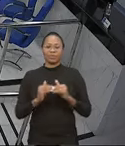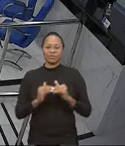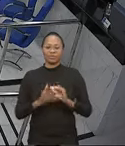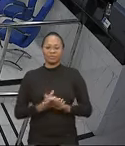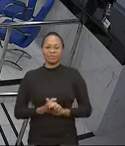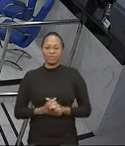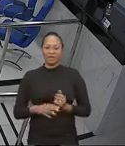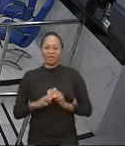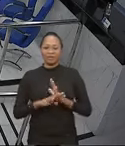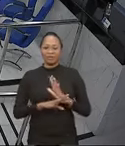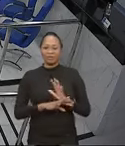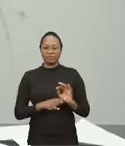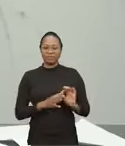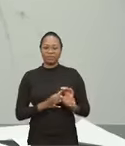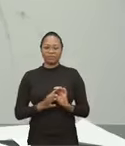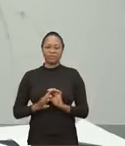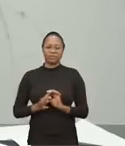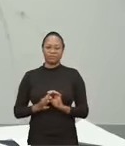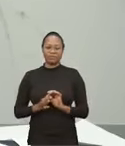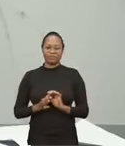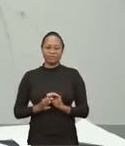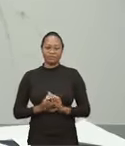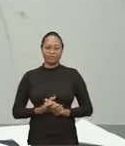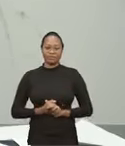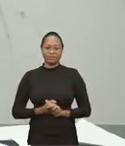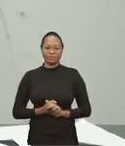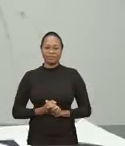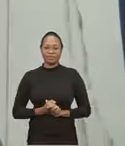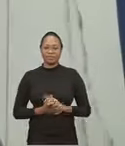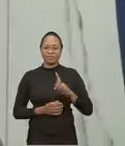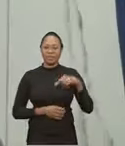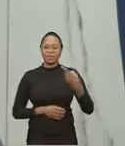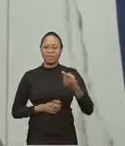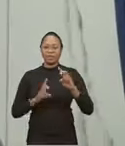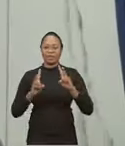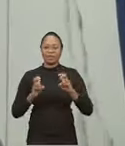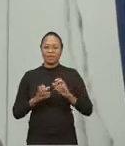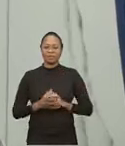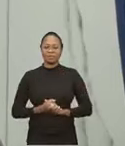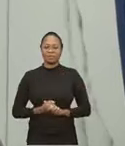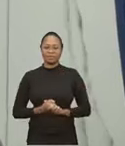está. Aprovado por unanimidade. Próxima matéria, senhor primeiro secretário.